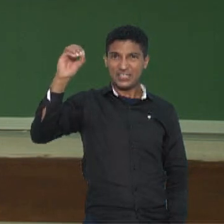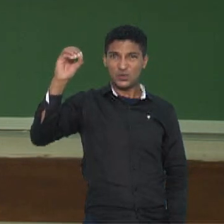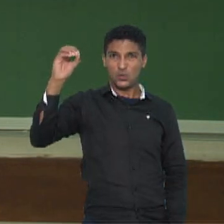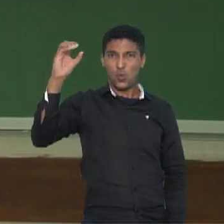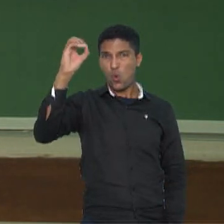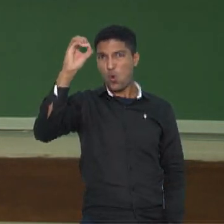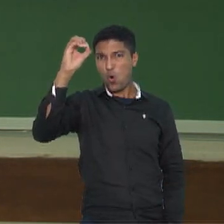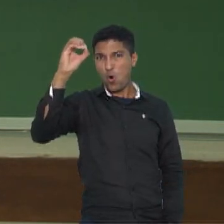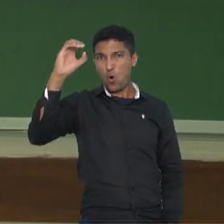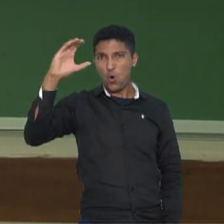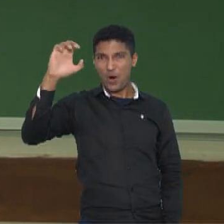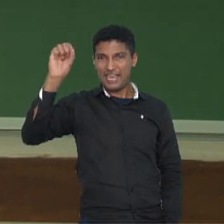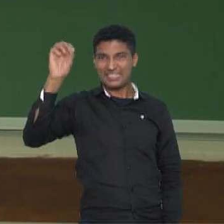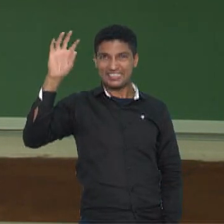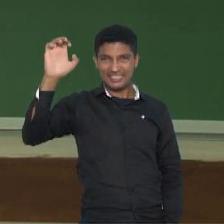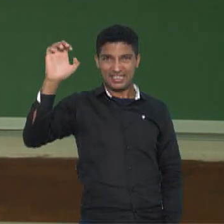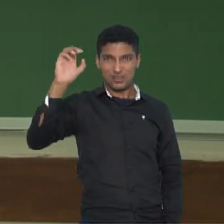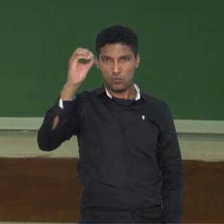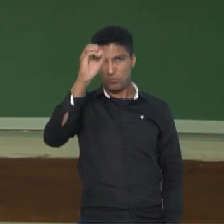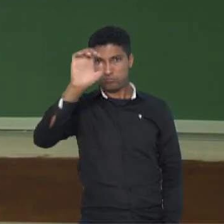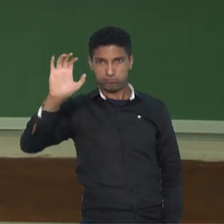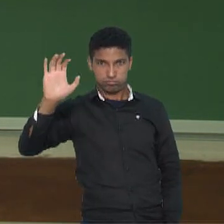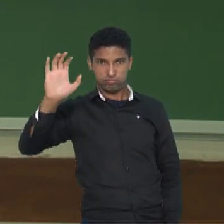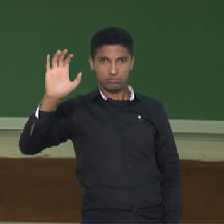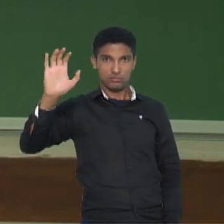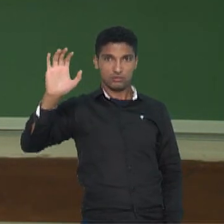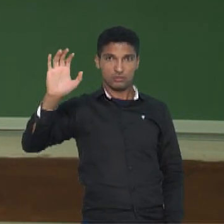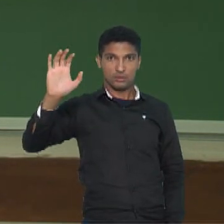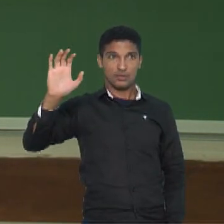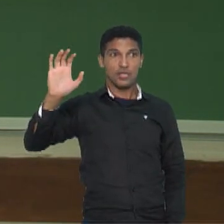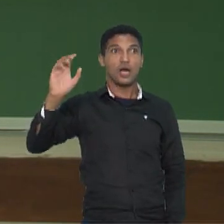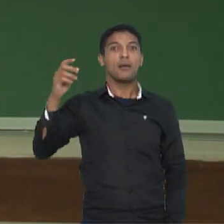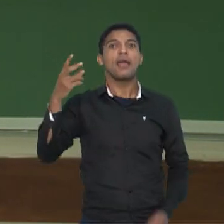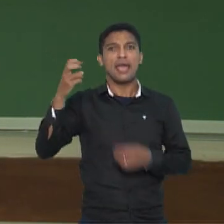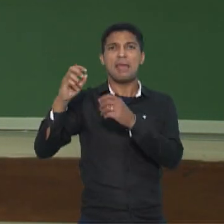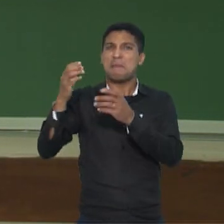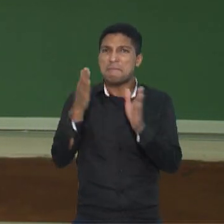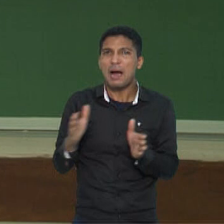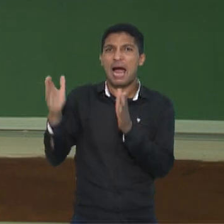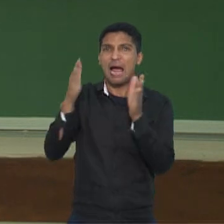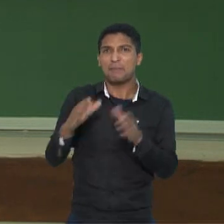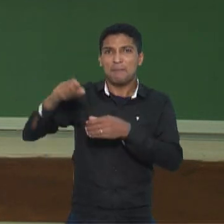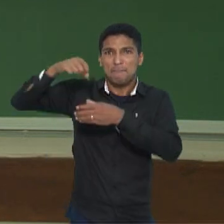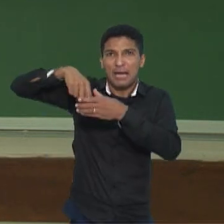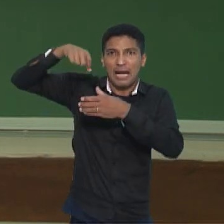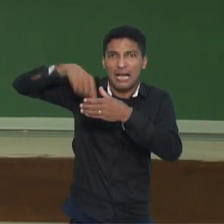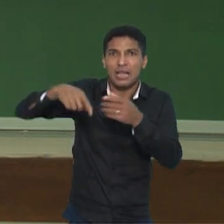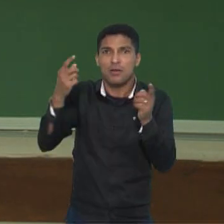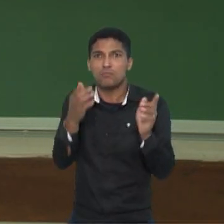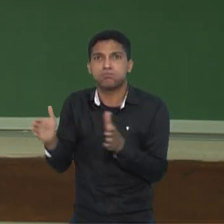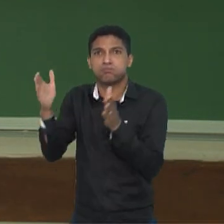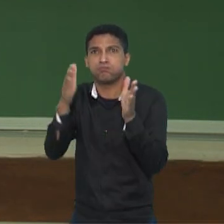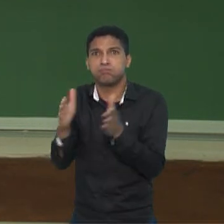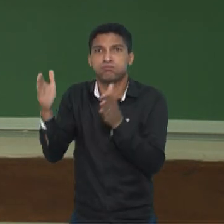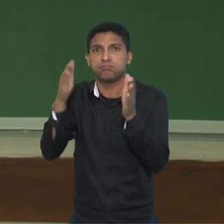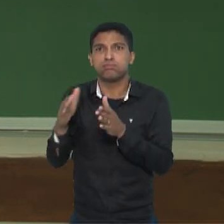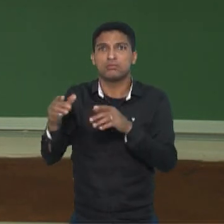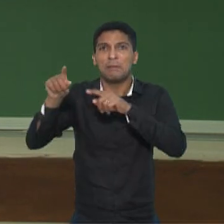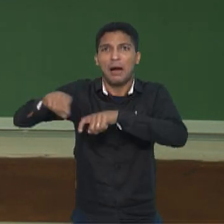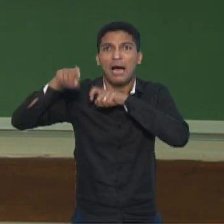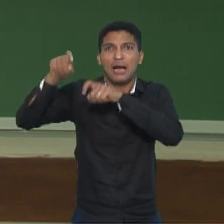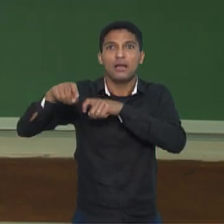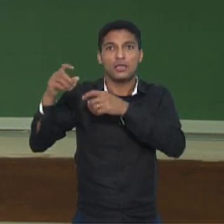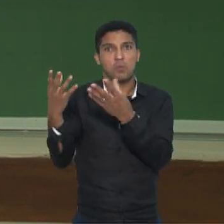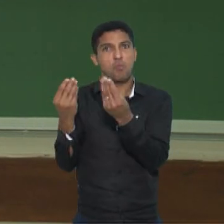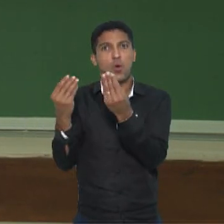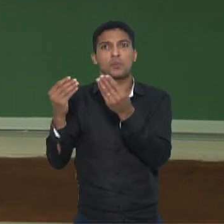propriedades, latifúndios produtivos, uma região que produz muito, mas não é possível ter